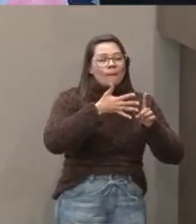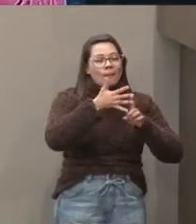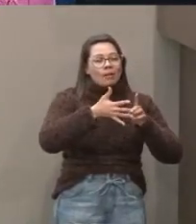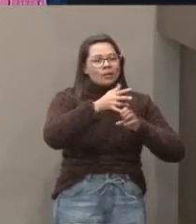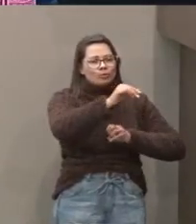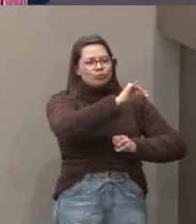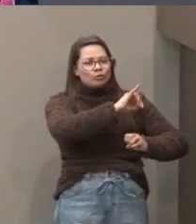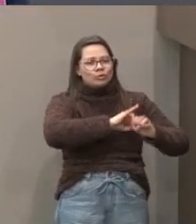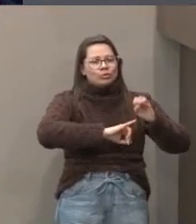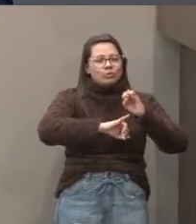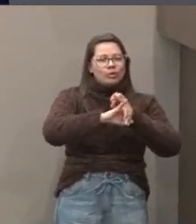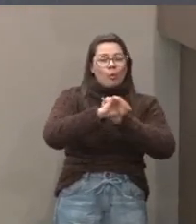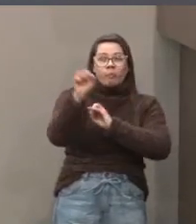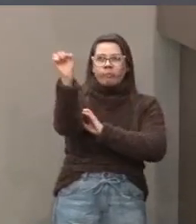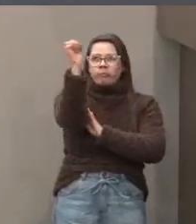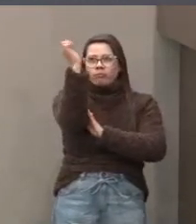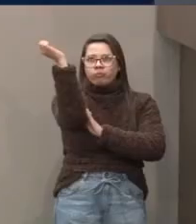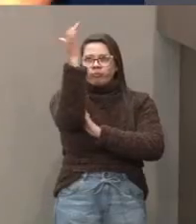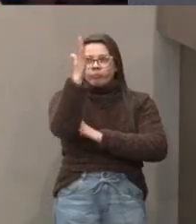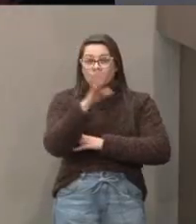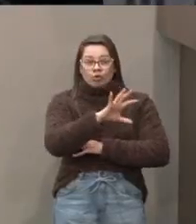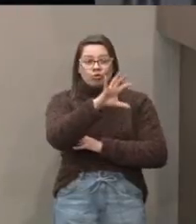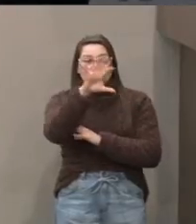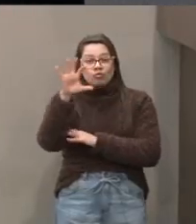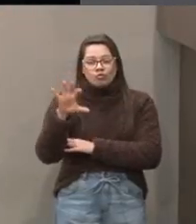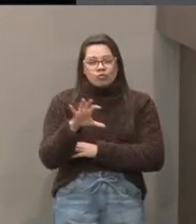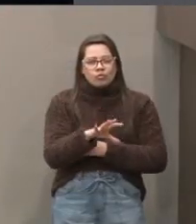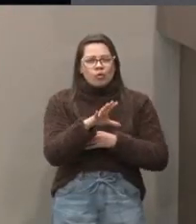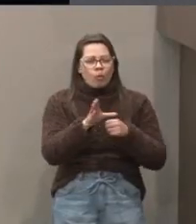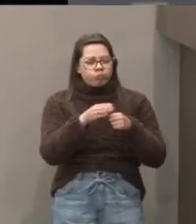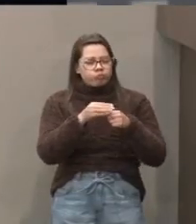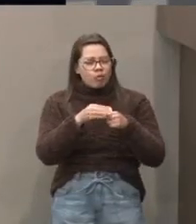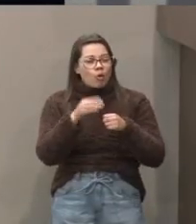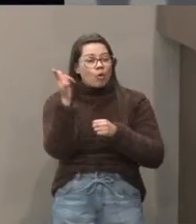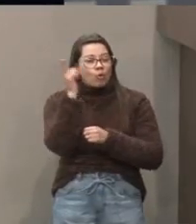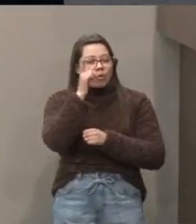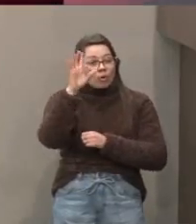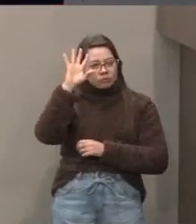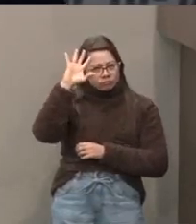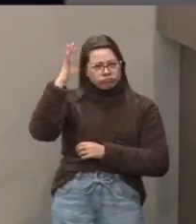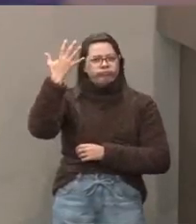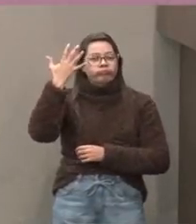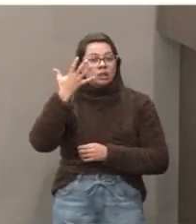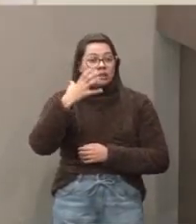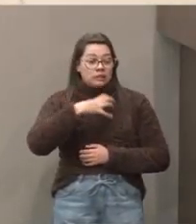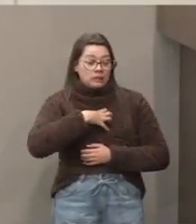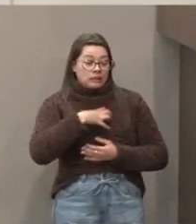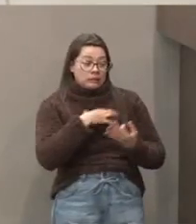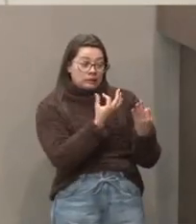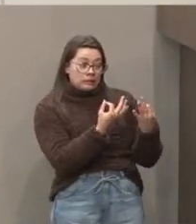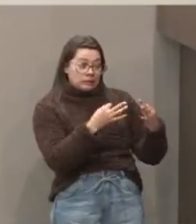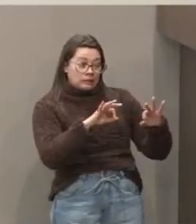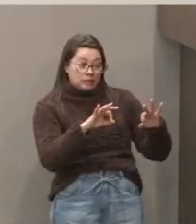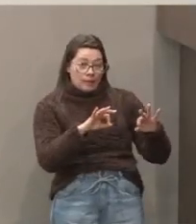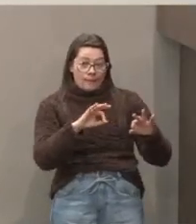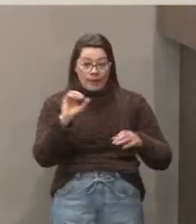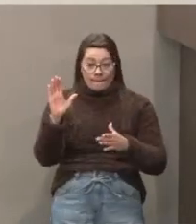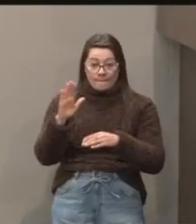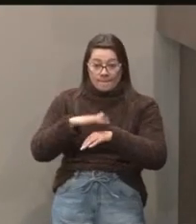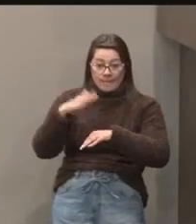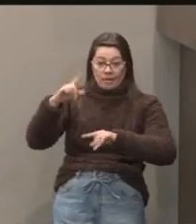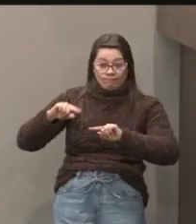redor do mundo. Essa variedade de conhecimento pode resolver as situações mais simples e os casos